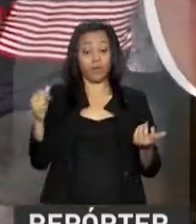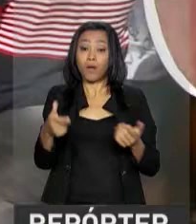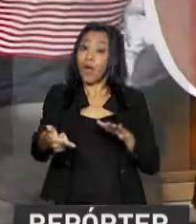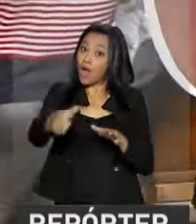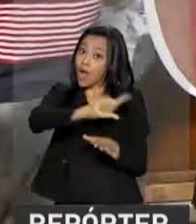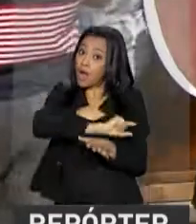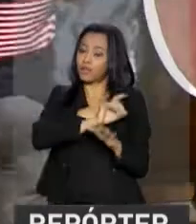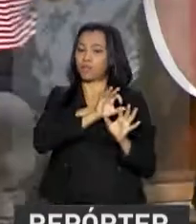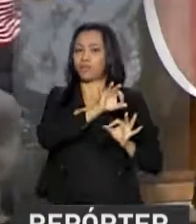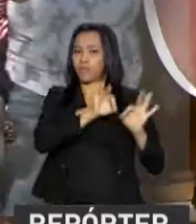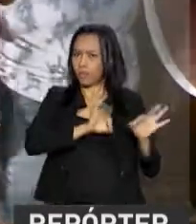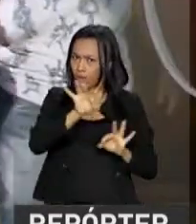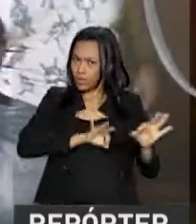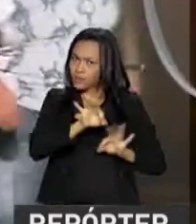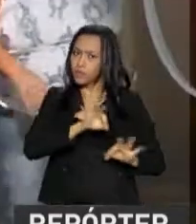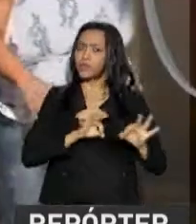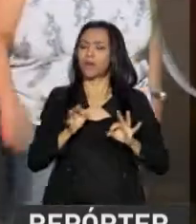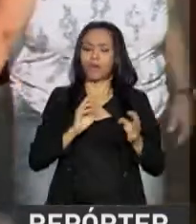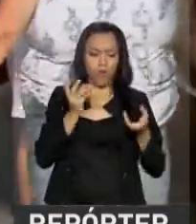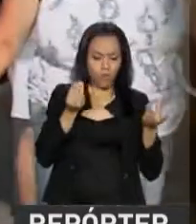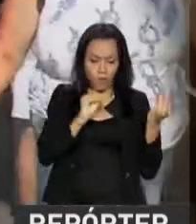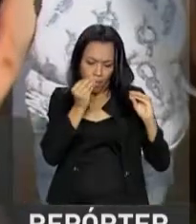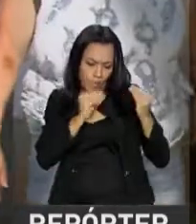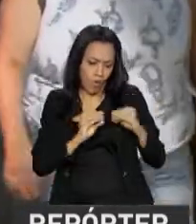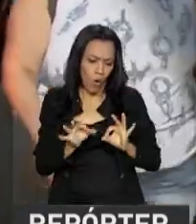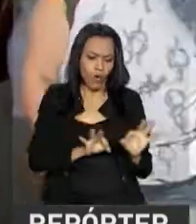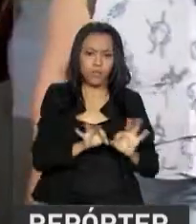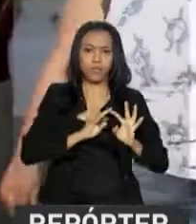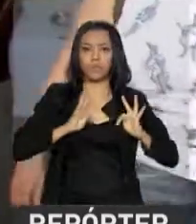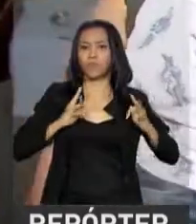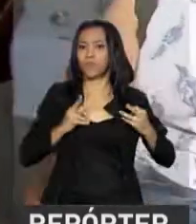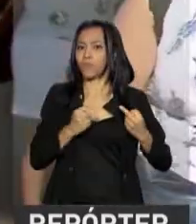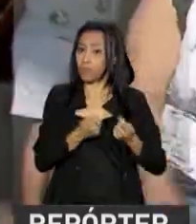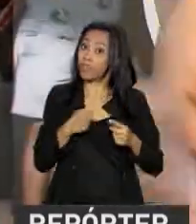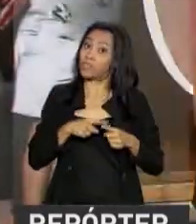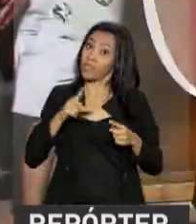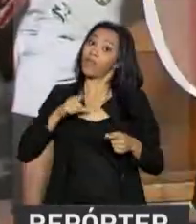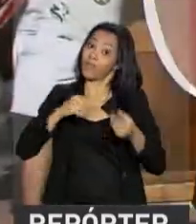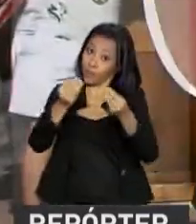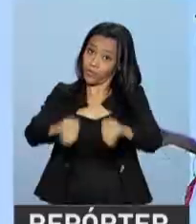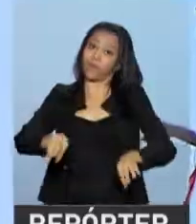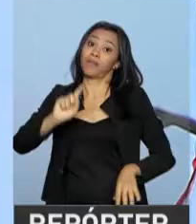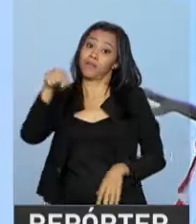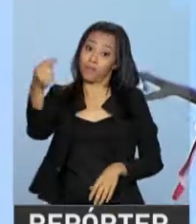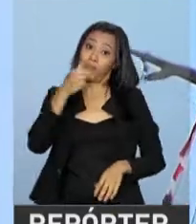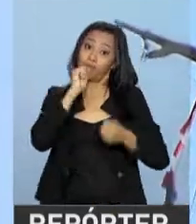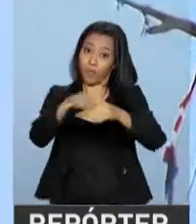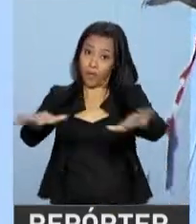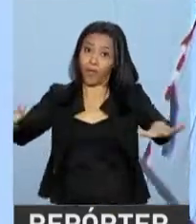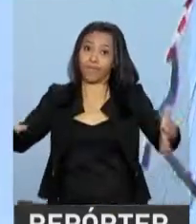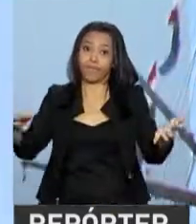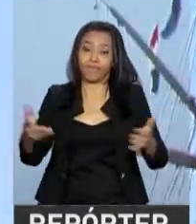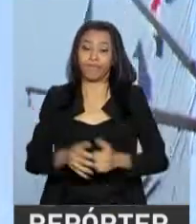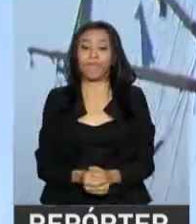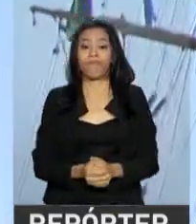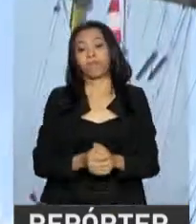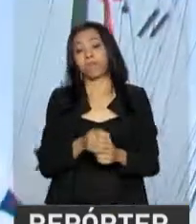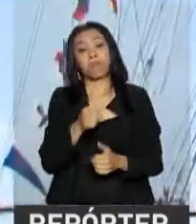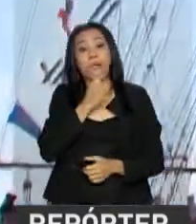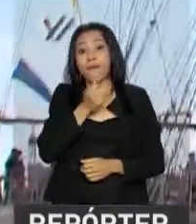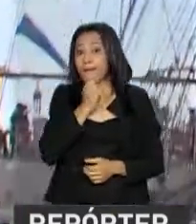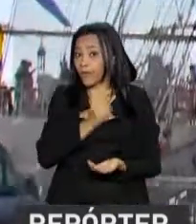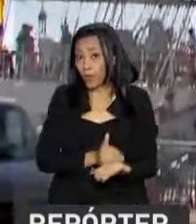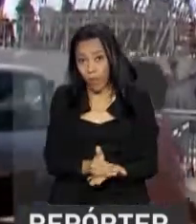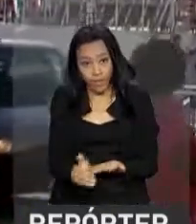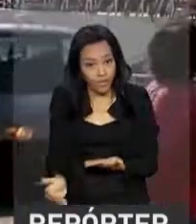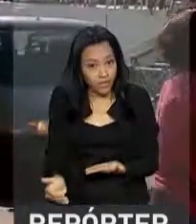uma preparação adequada, o navio realmente e a sua tripulação sofre as consequências no mar. Mas enquanto a regata não começa,